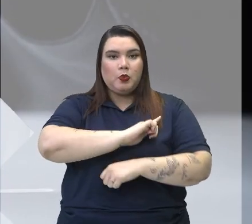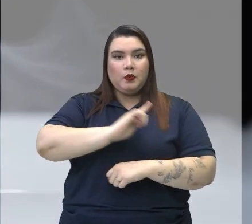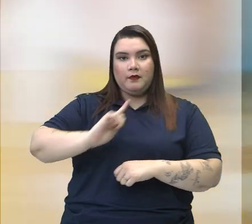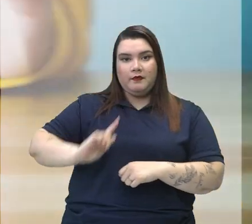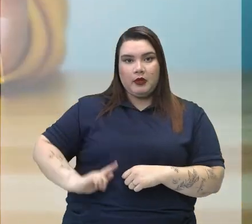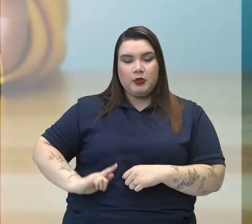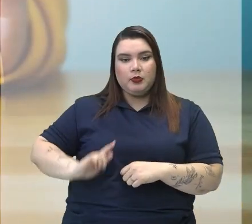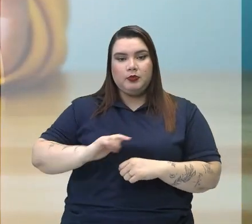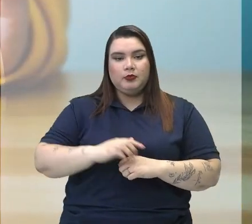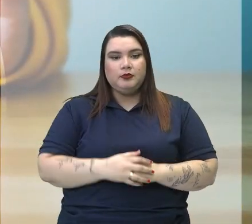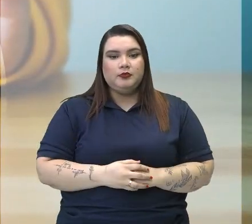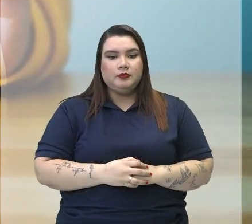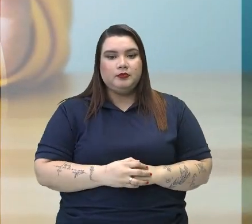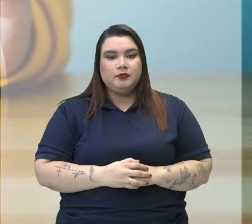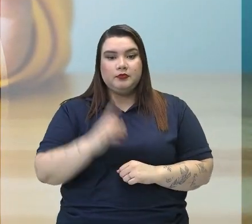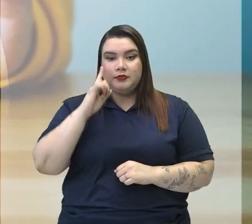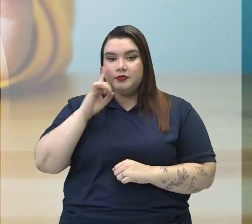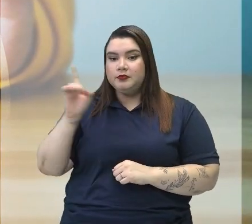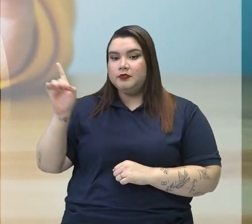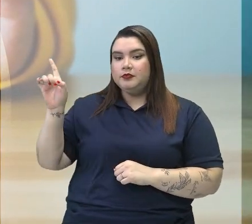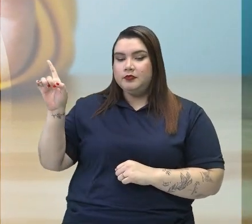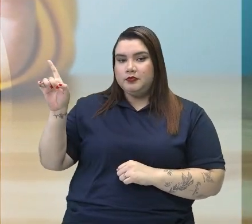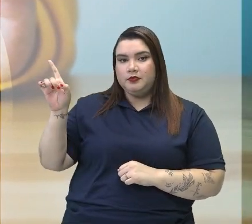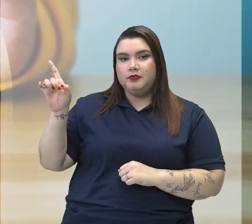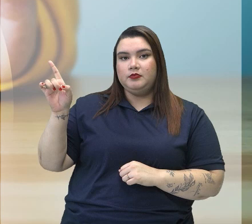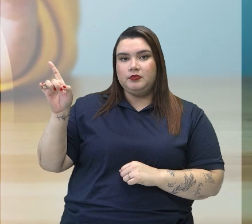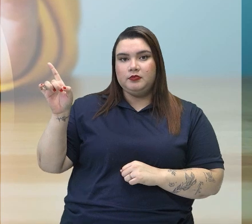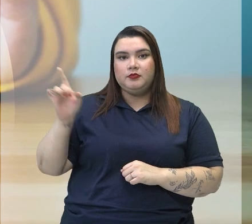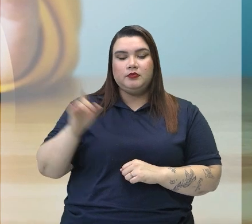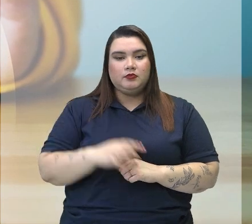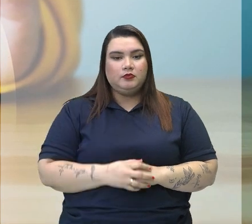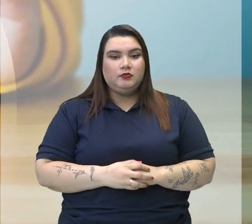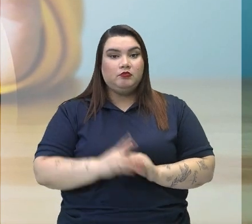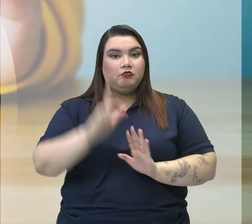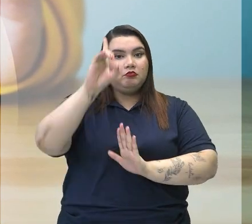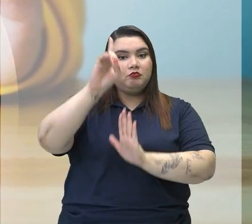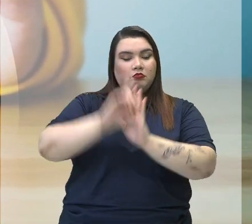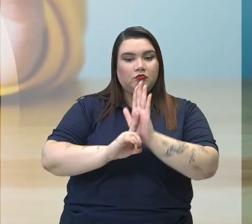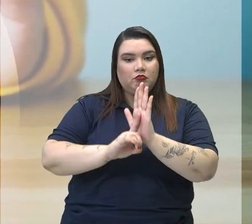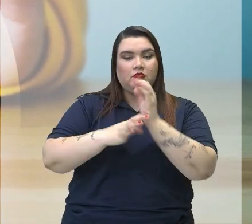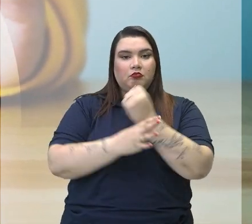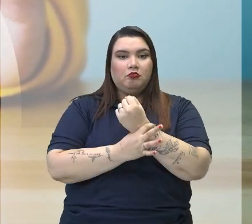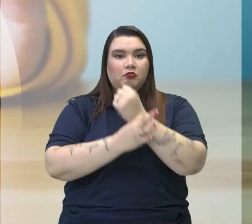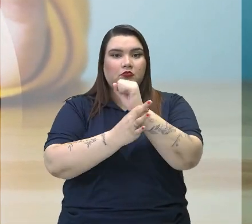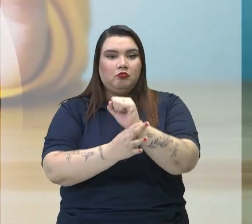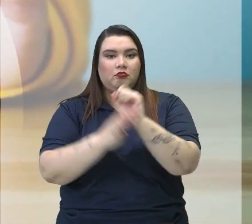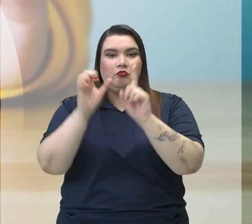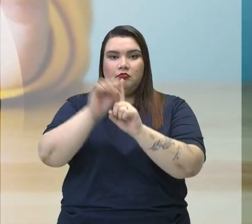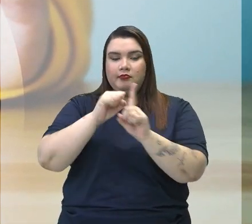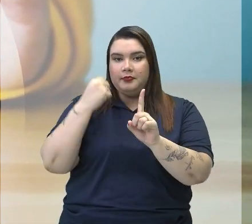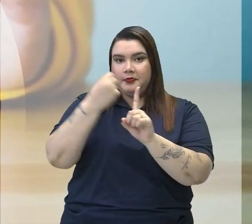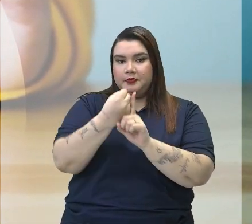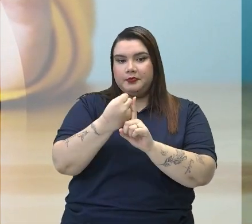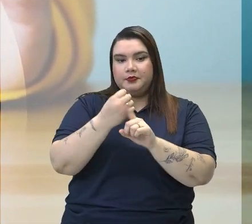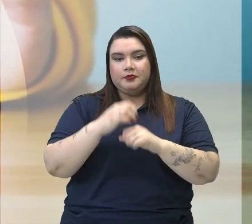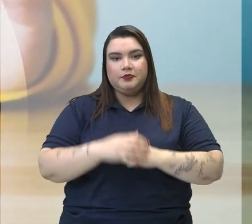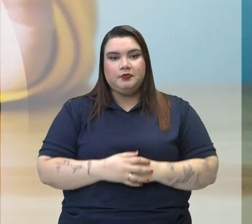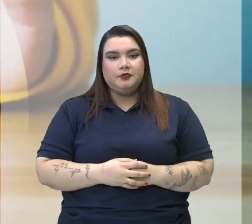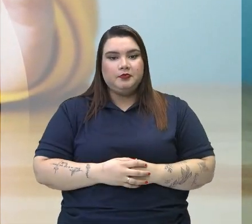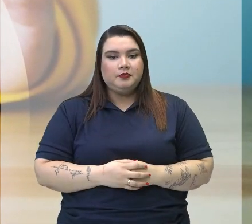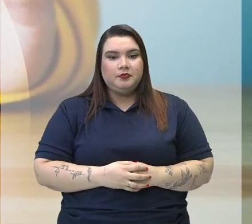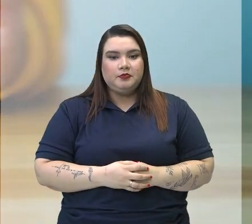governo. Right to social security. Direito à seguridade social.